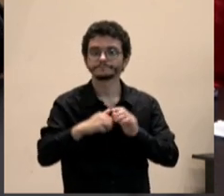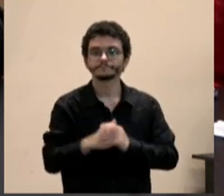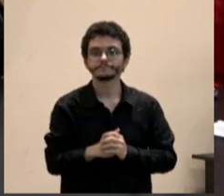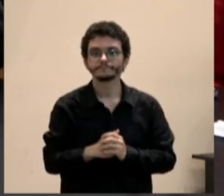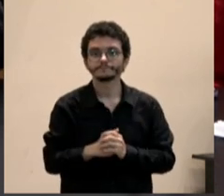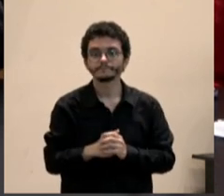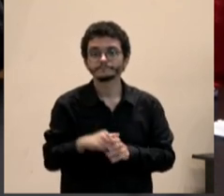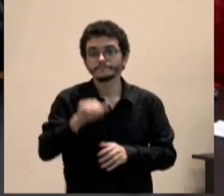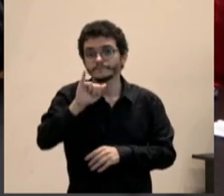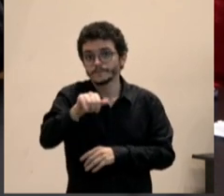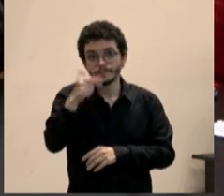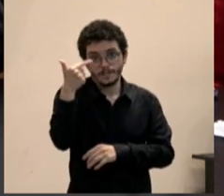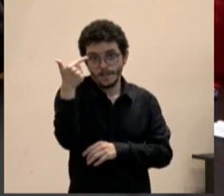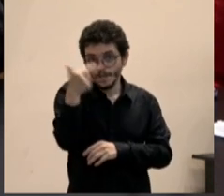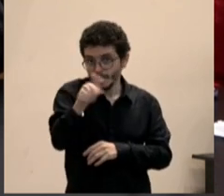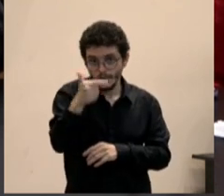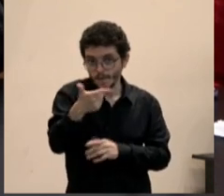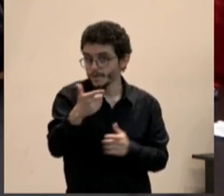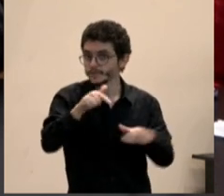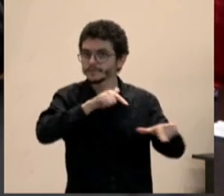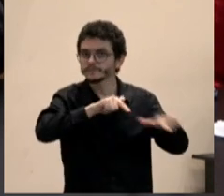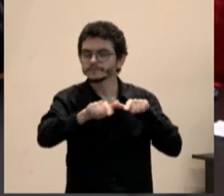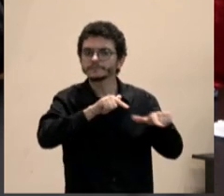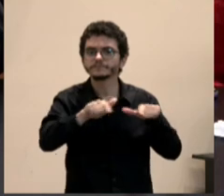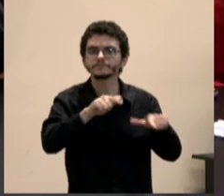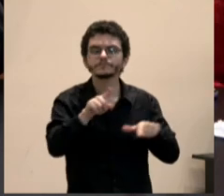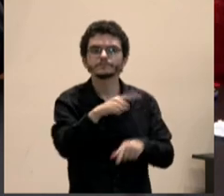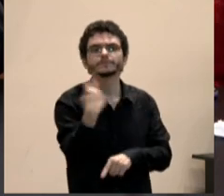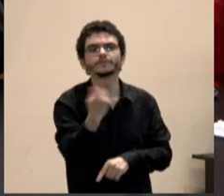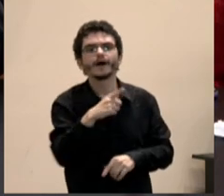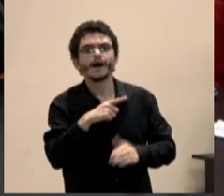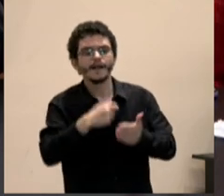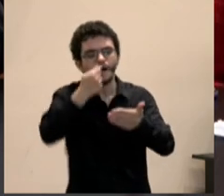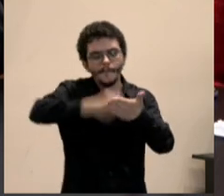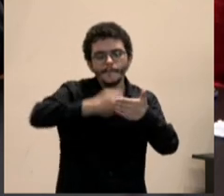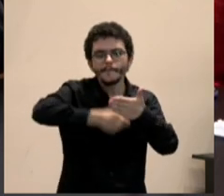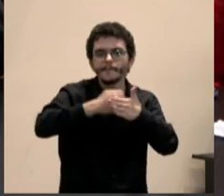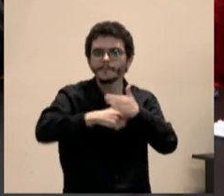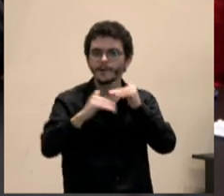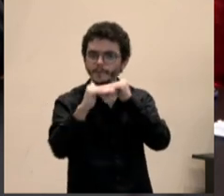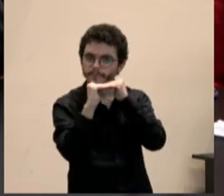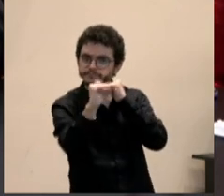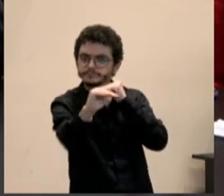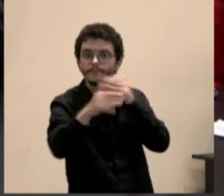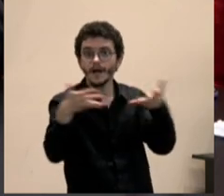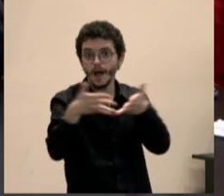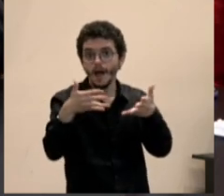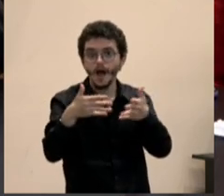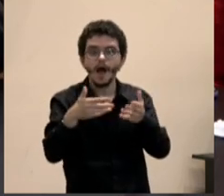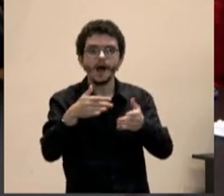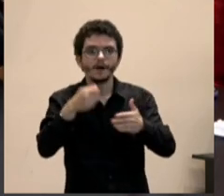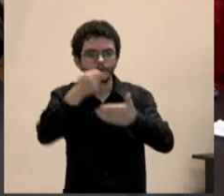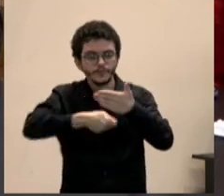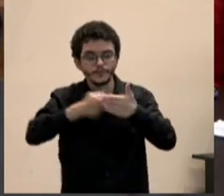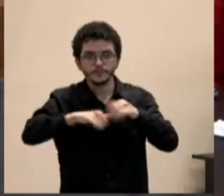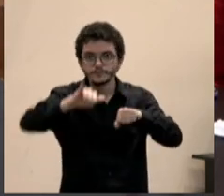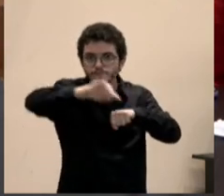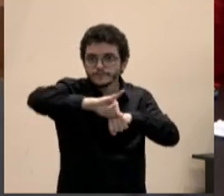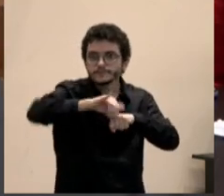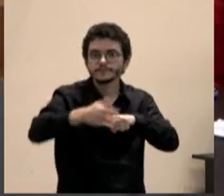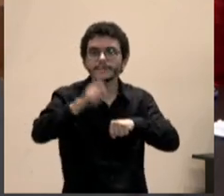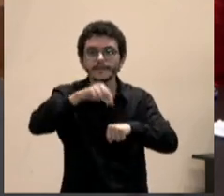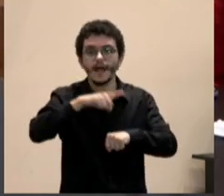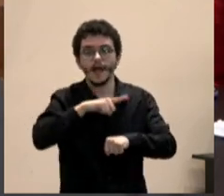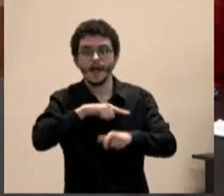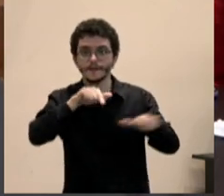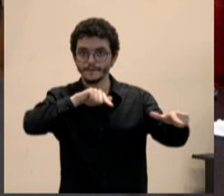sem uma carreira, nós temos uma luta para o piso. Agora a luta central é ter uma